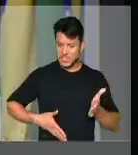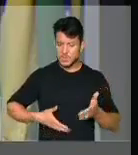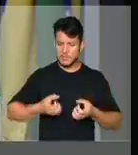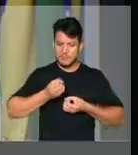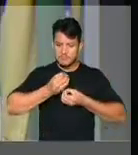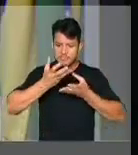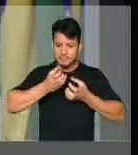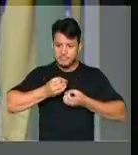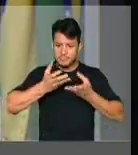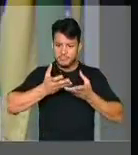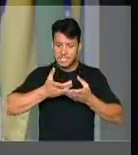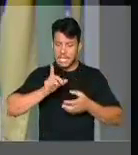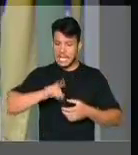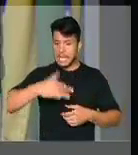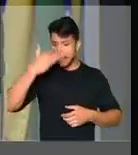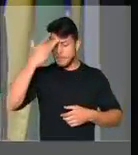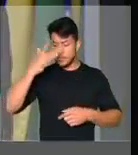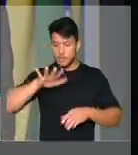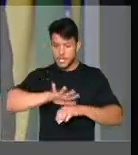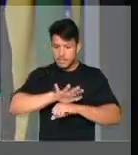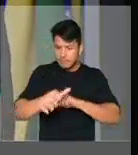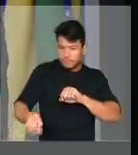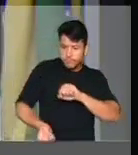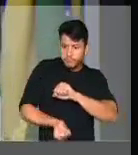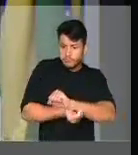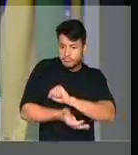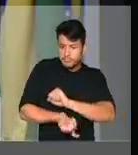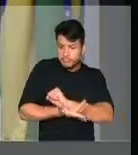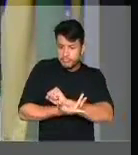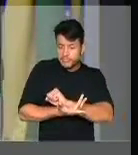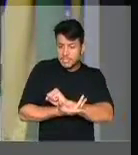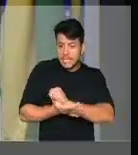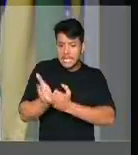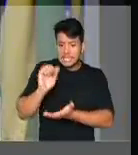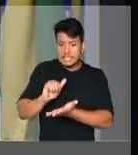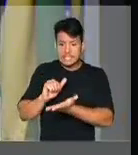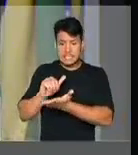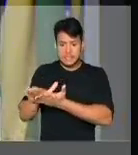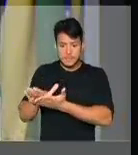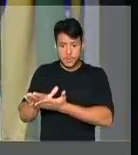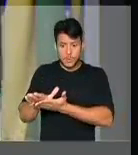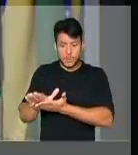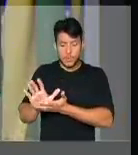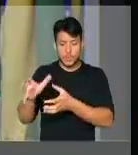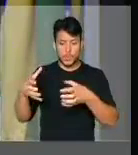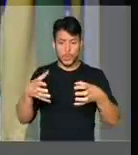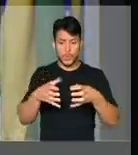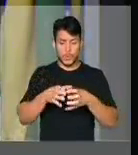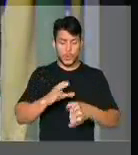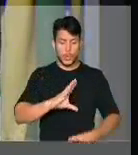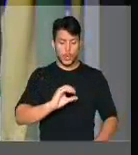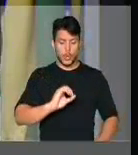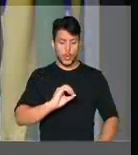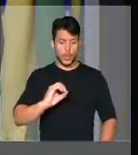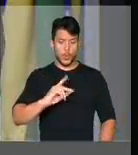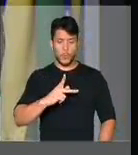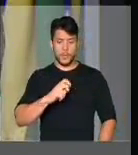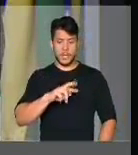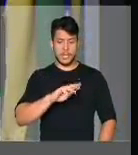que desviou dinheiro de uma cooperativa, foi expulso da cooperativa pelos